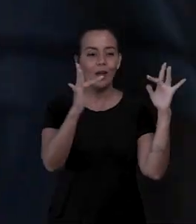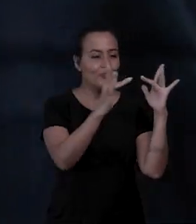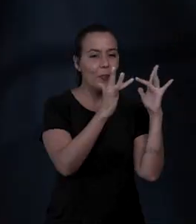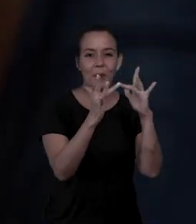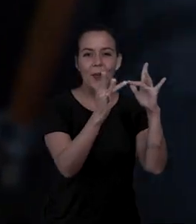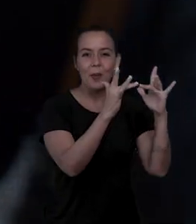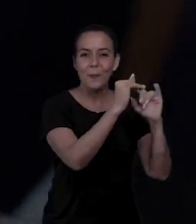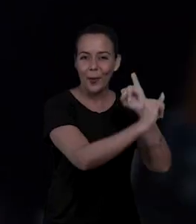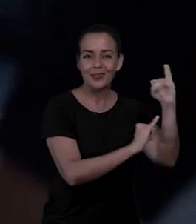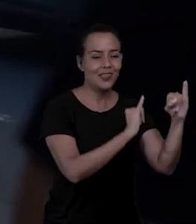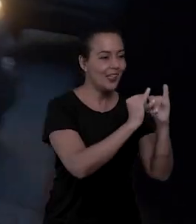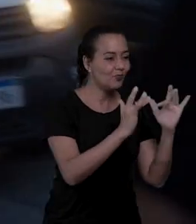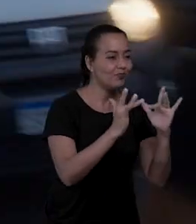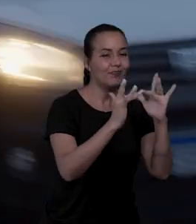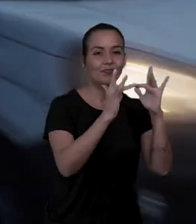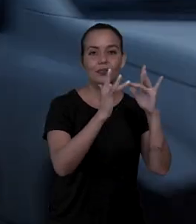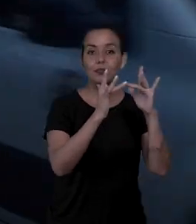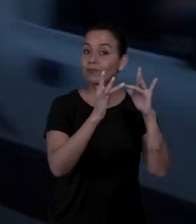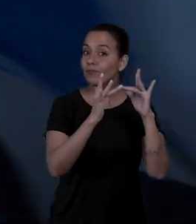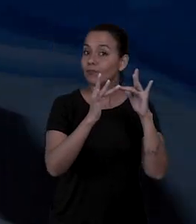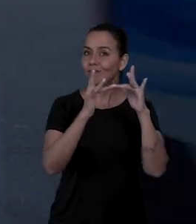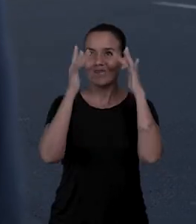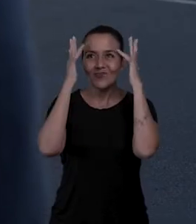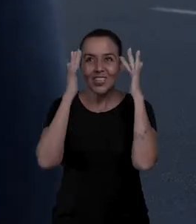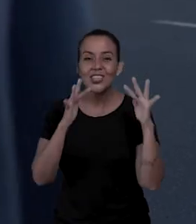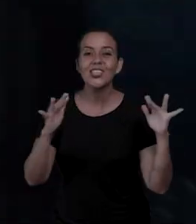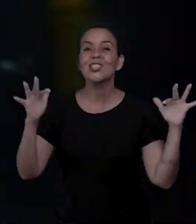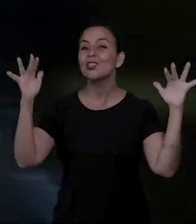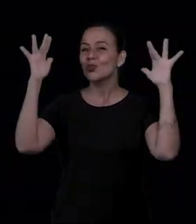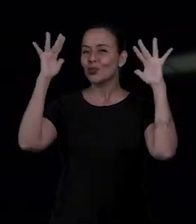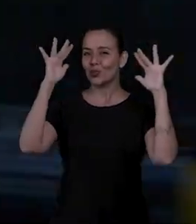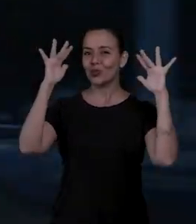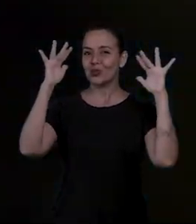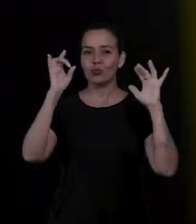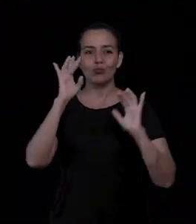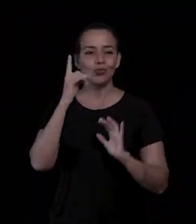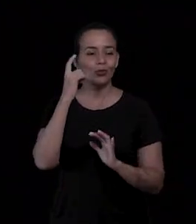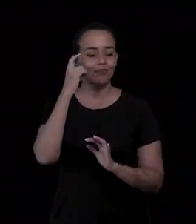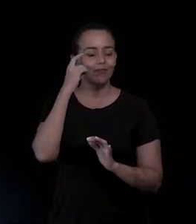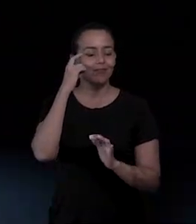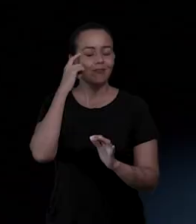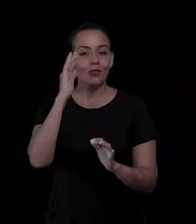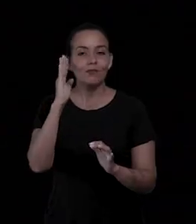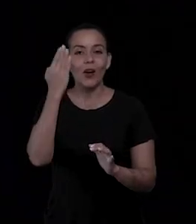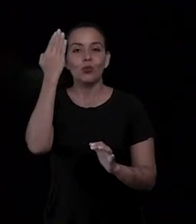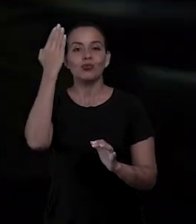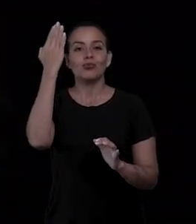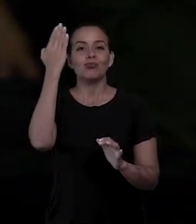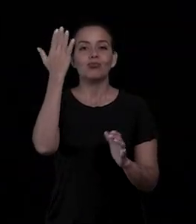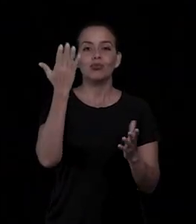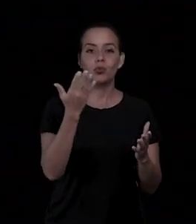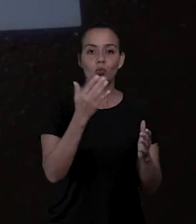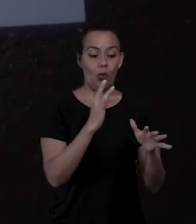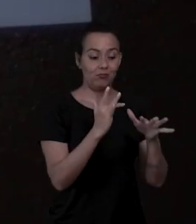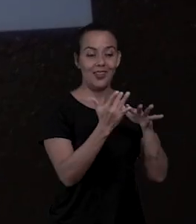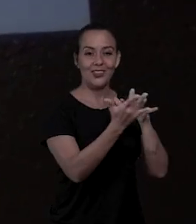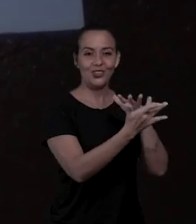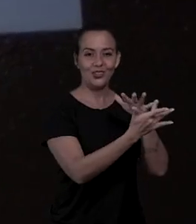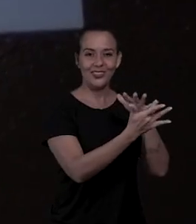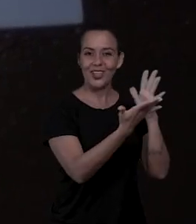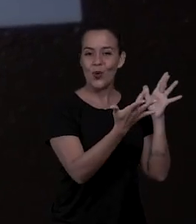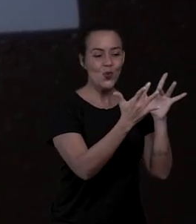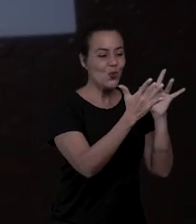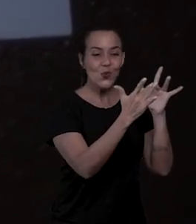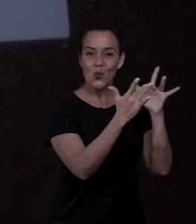em um ponto de ônibus. Por uma ilusão da conexão que nos é oferecida quando uma rede social nos junta com os